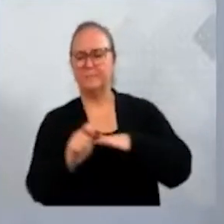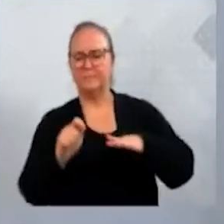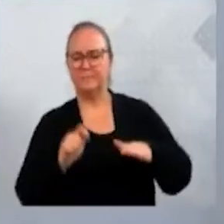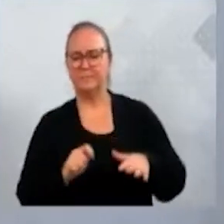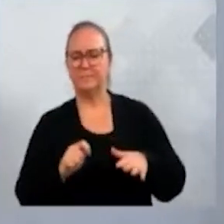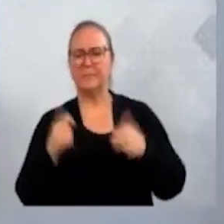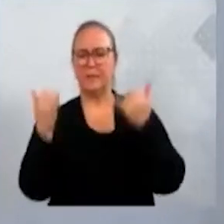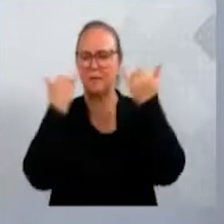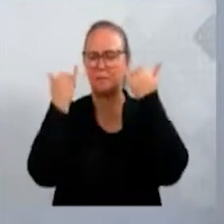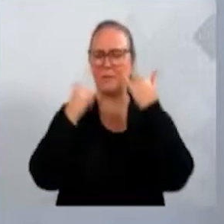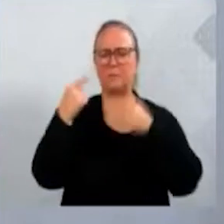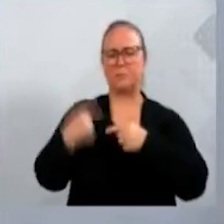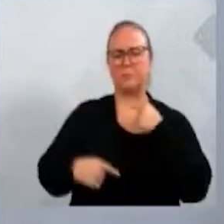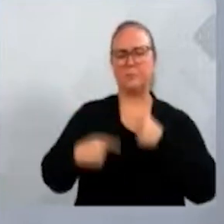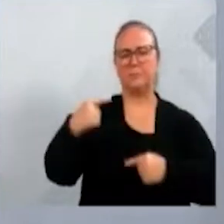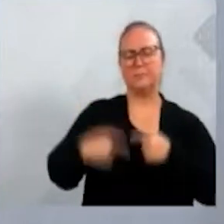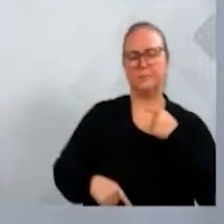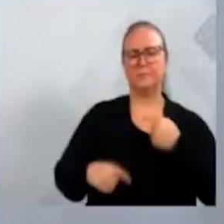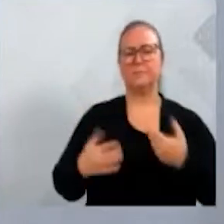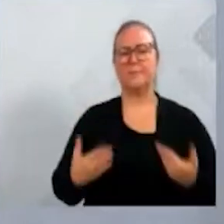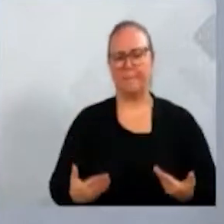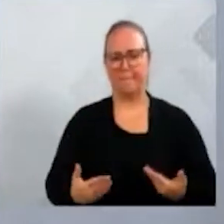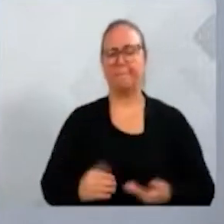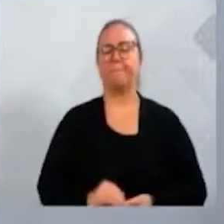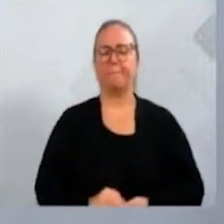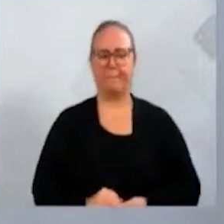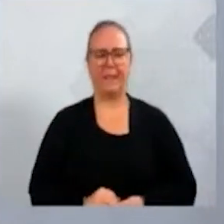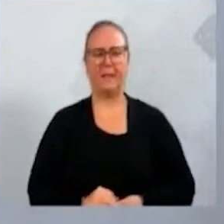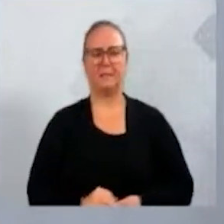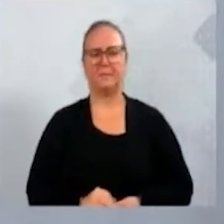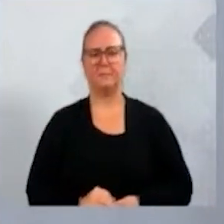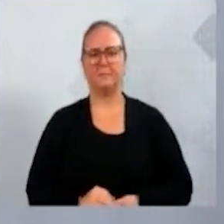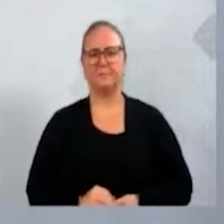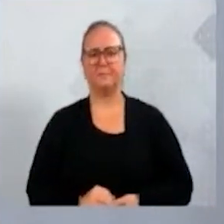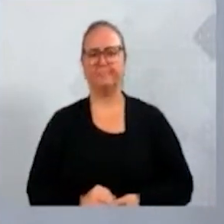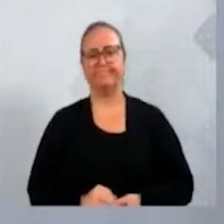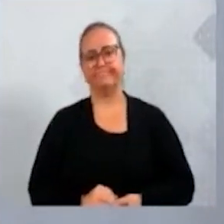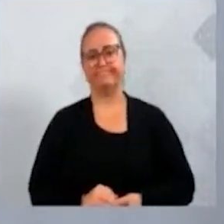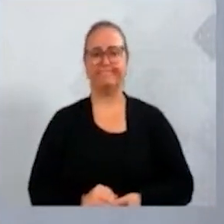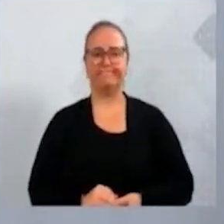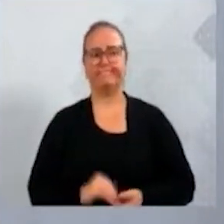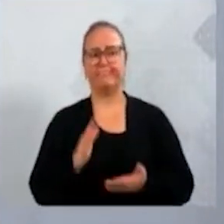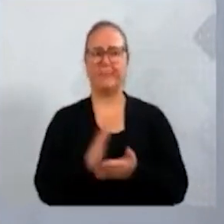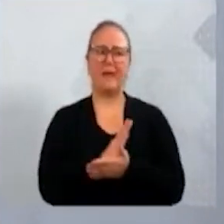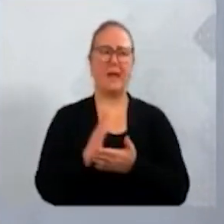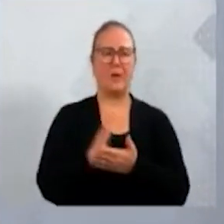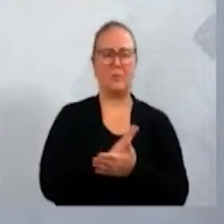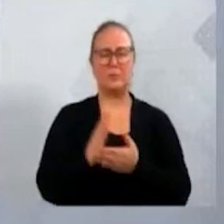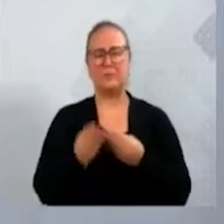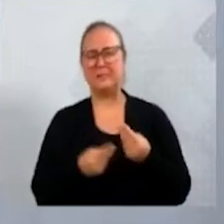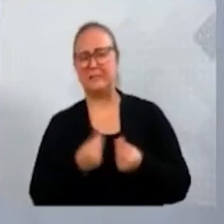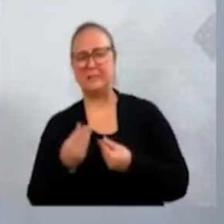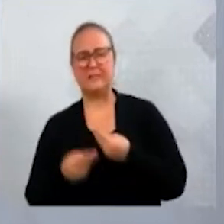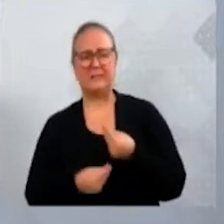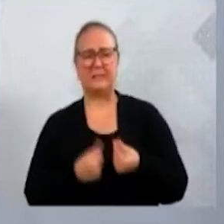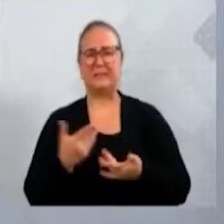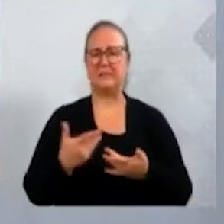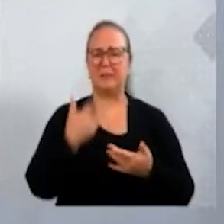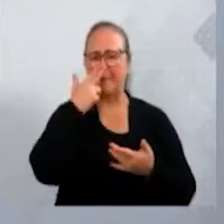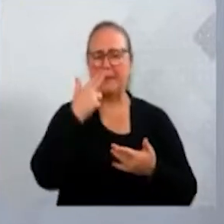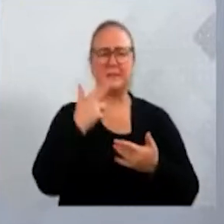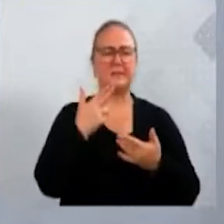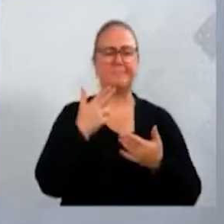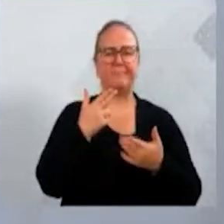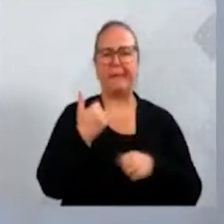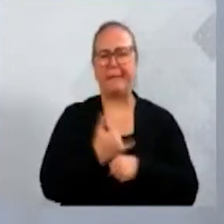as informações que a imprensa muitas vezes vermelha fazem com a nossa cidade e com a nossa população eu tenho